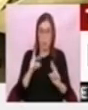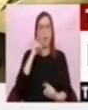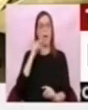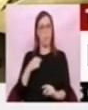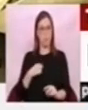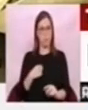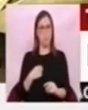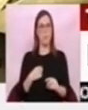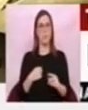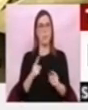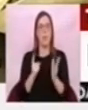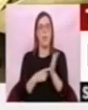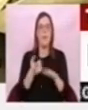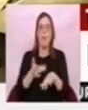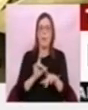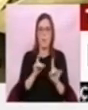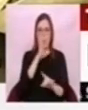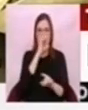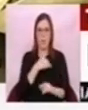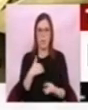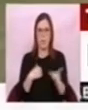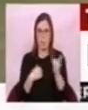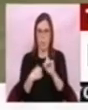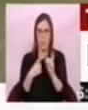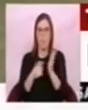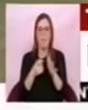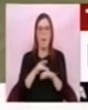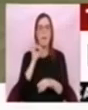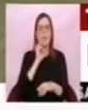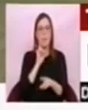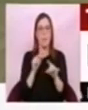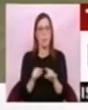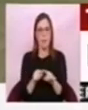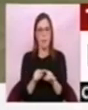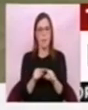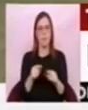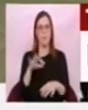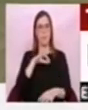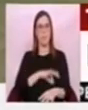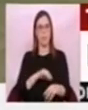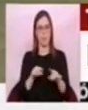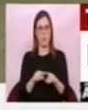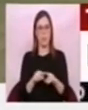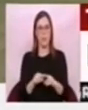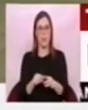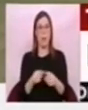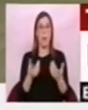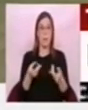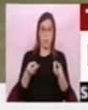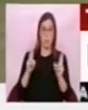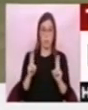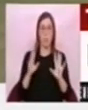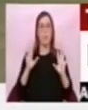também que não é por falta de sensibilidade do Ministério da Saúde relativamente à importância destes profissionais